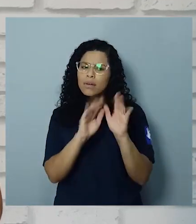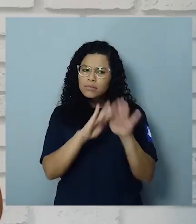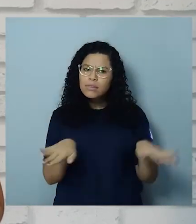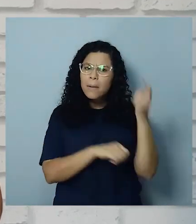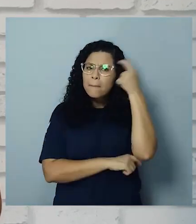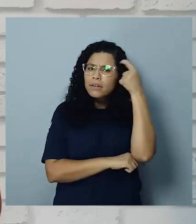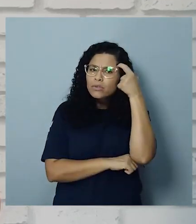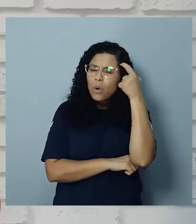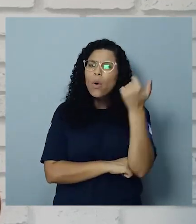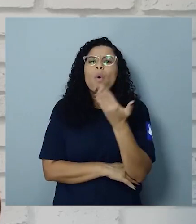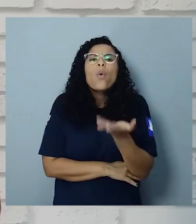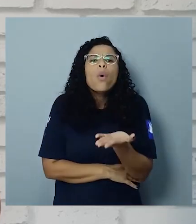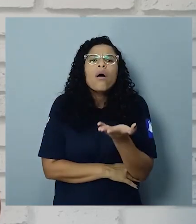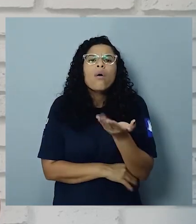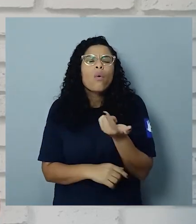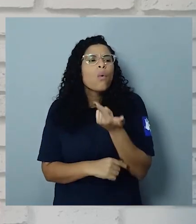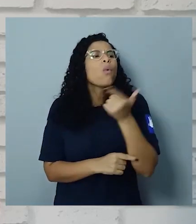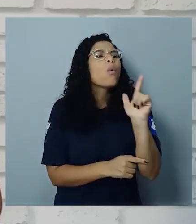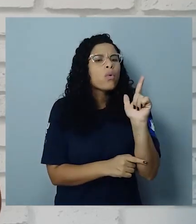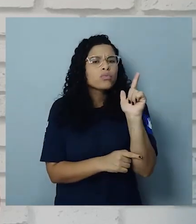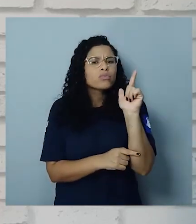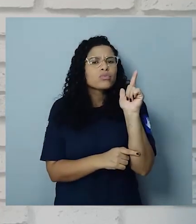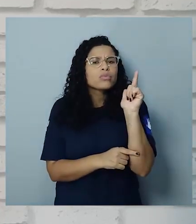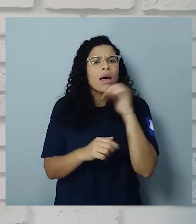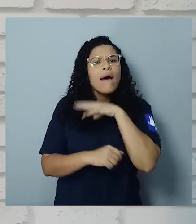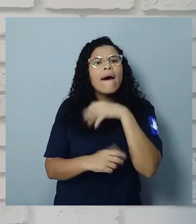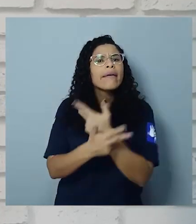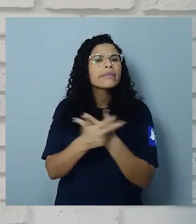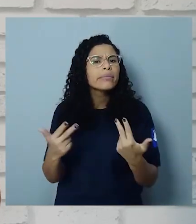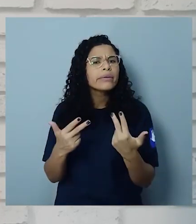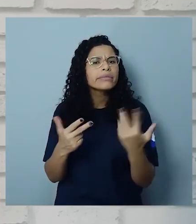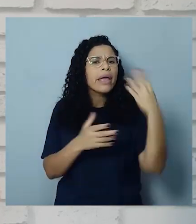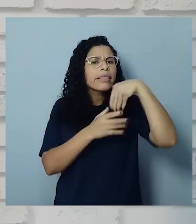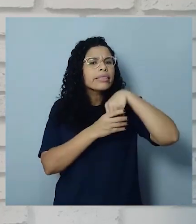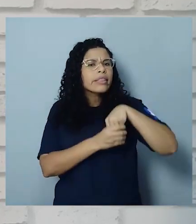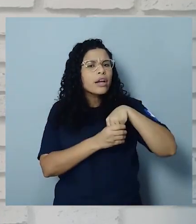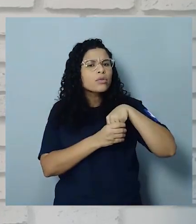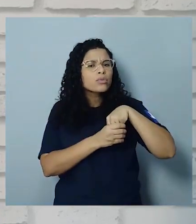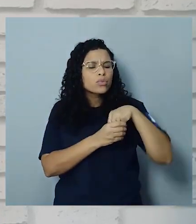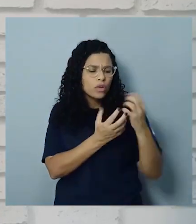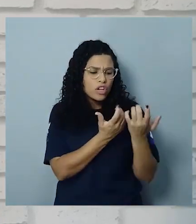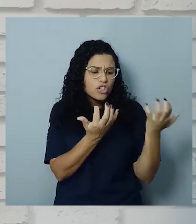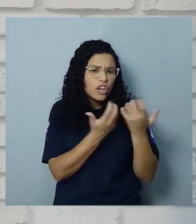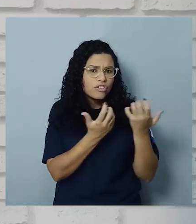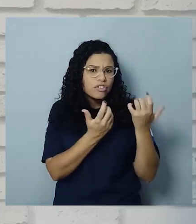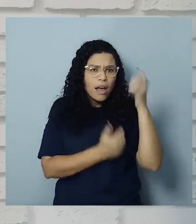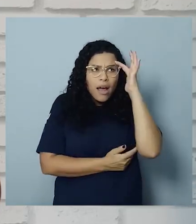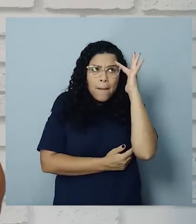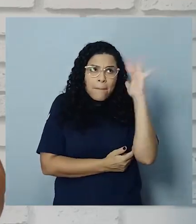crianças pensaram quais outros bichinhos vão orar nosso jardim imaginário no nosso jardim